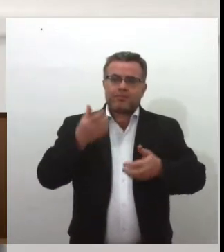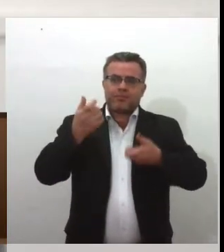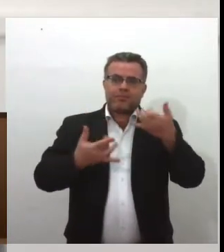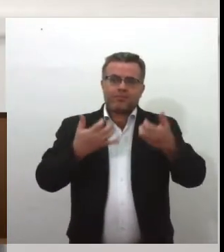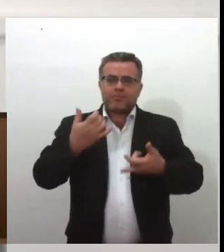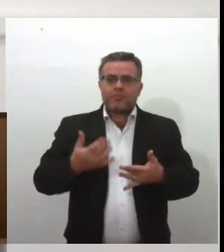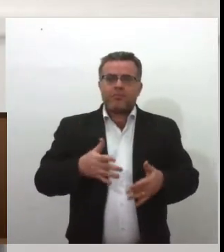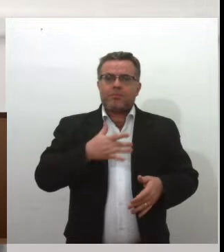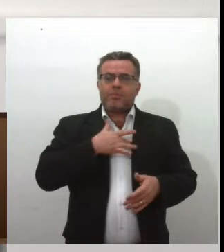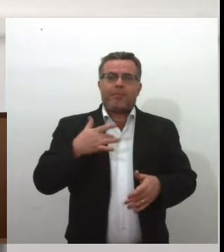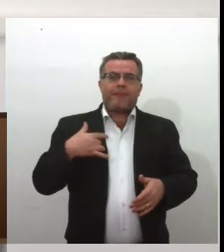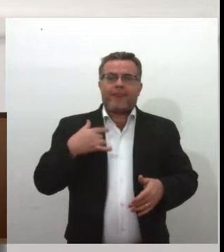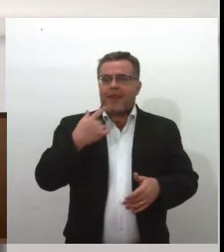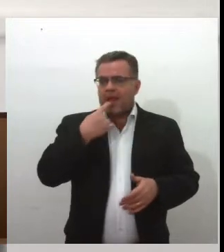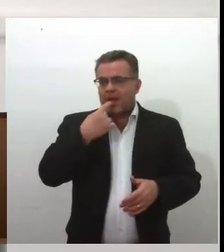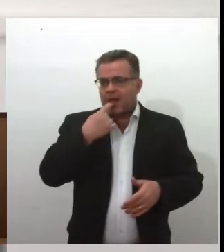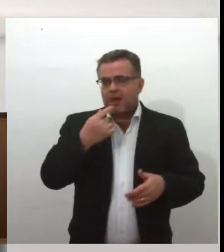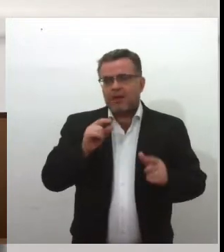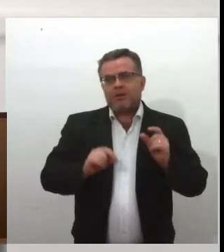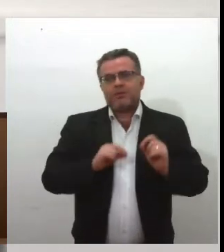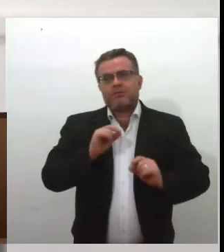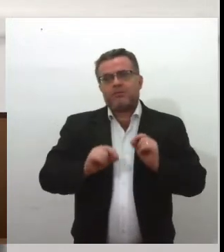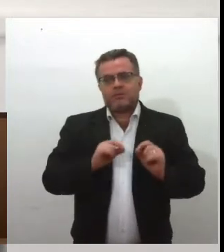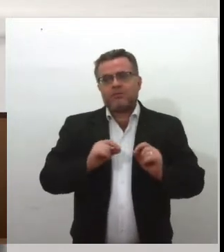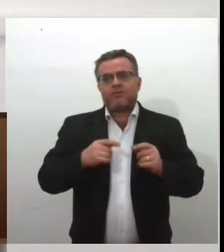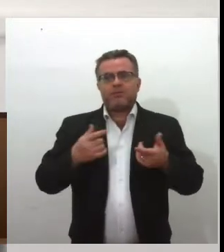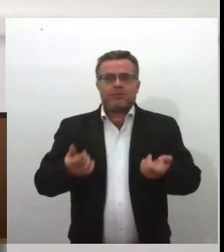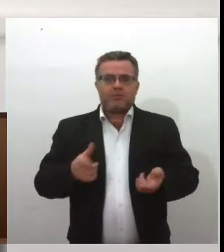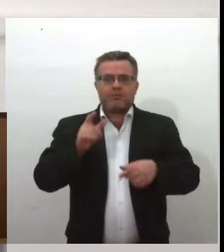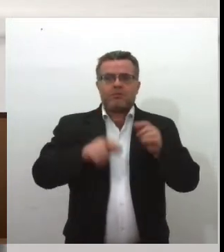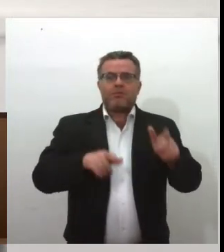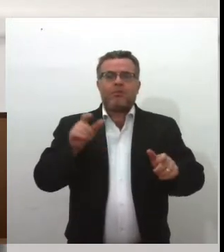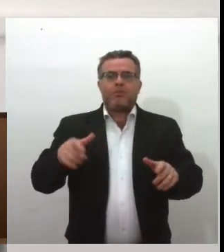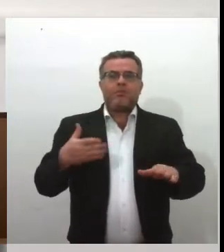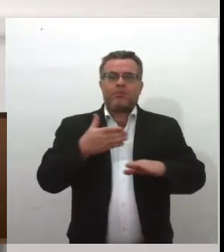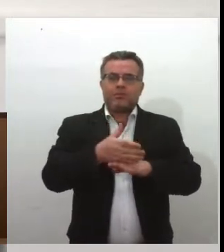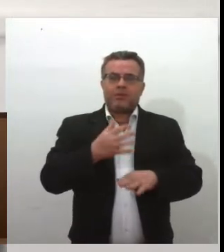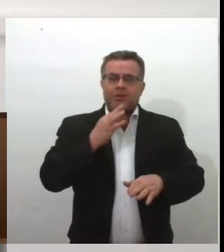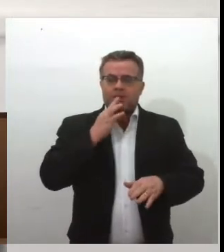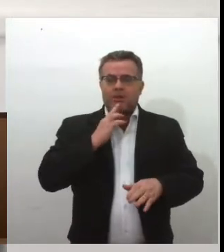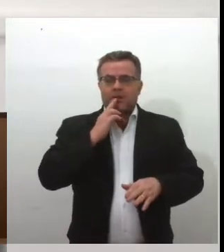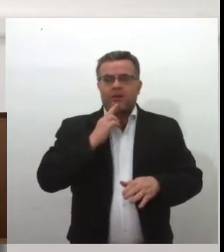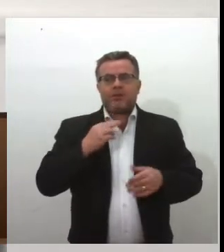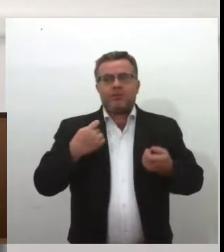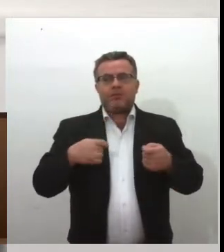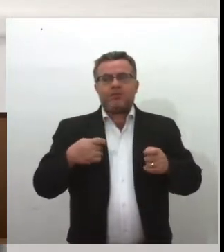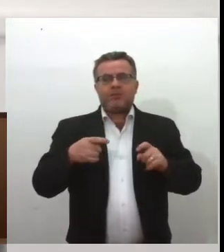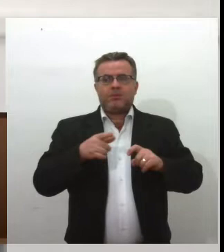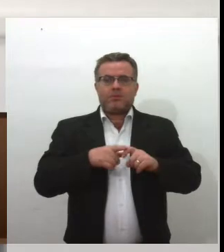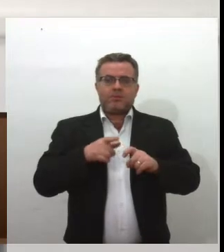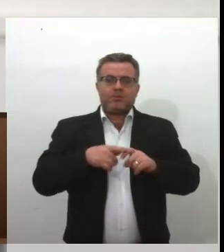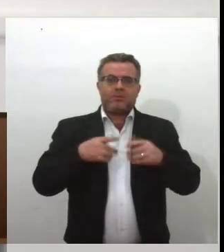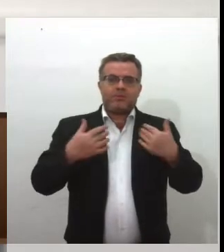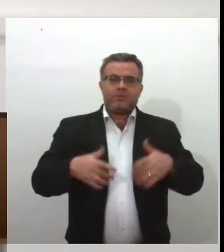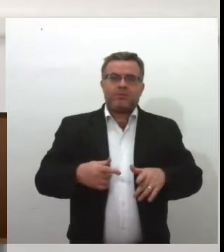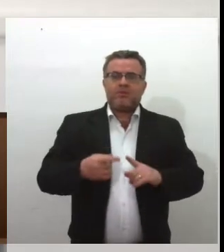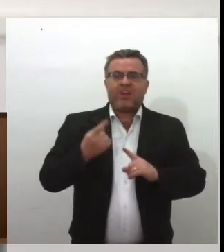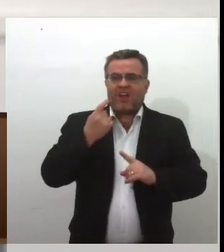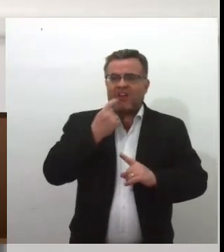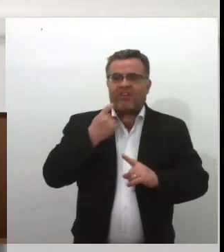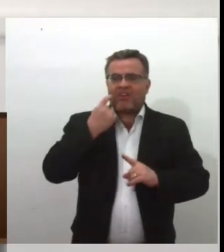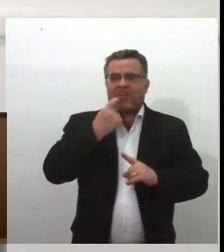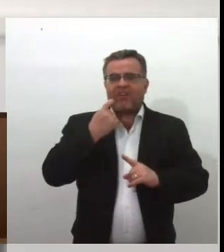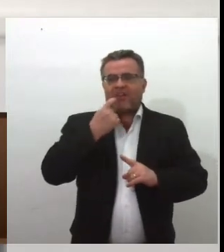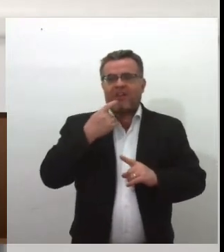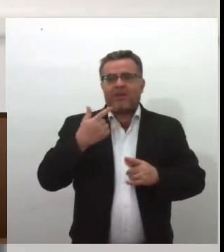bucal, que a gente precisa também desses homens indo para os dentistas, né? Haja vista que o barulho daquele motorzinho assusta homens e